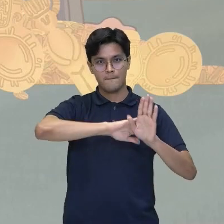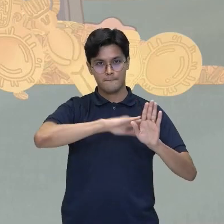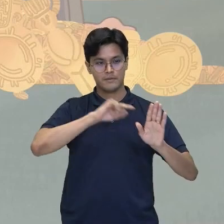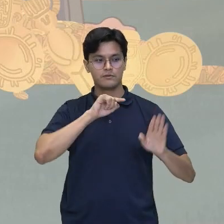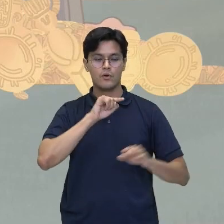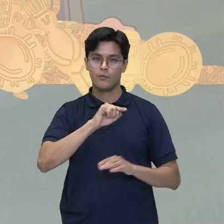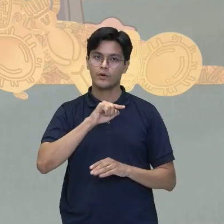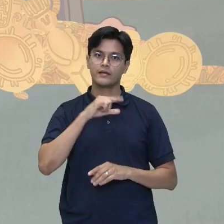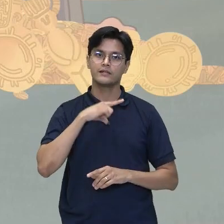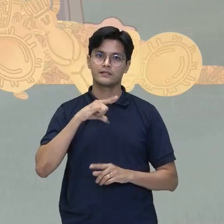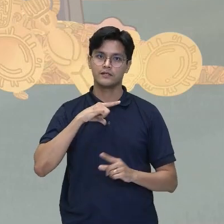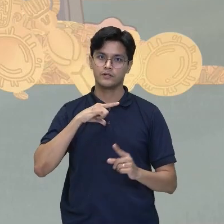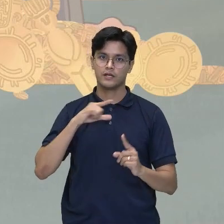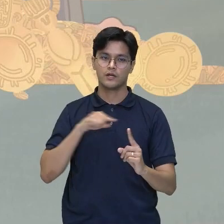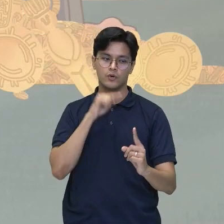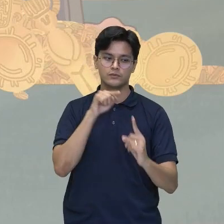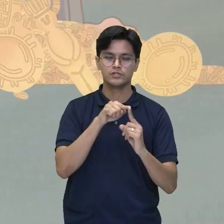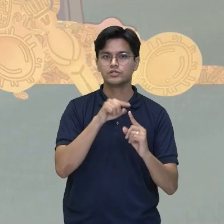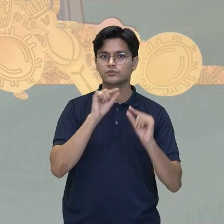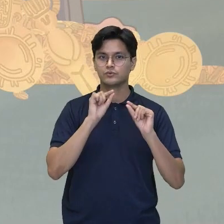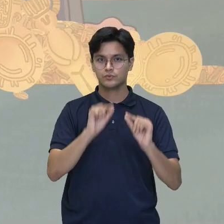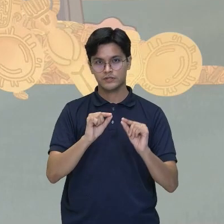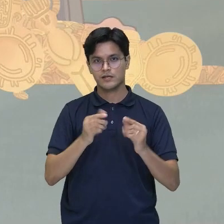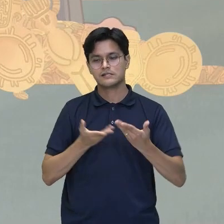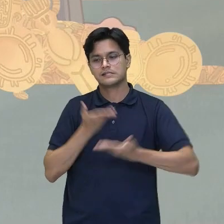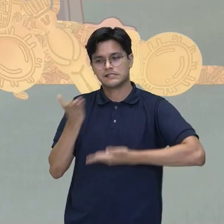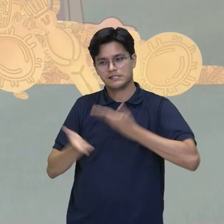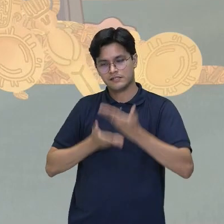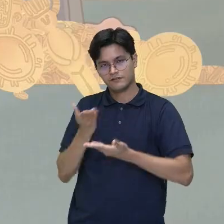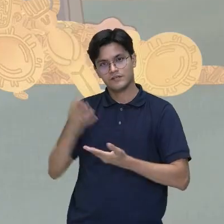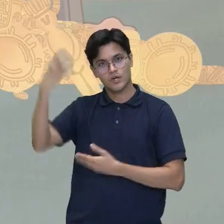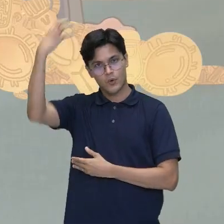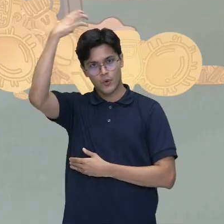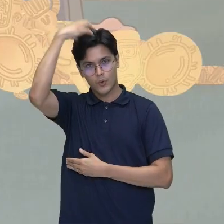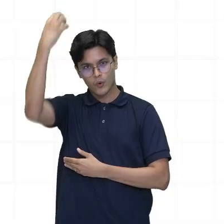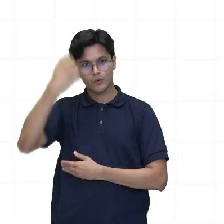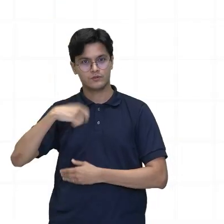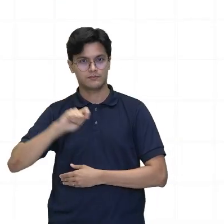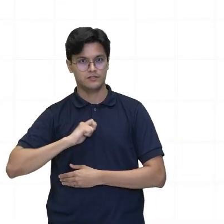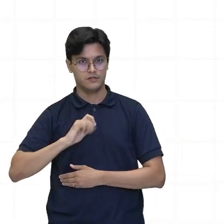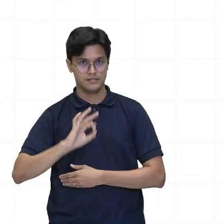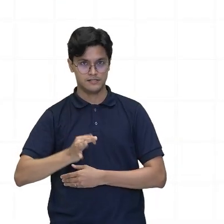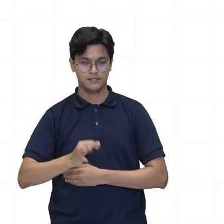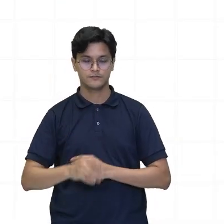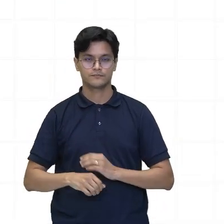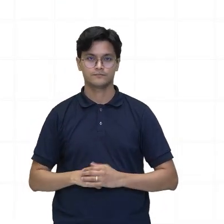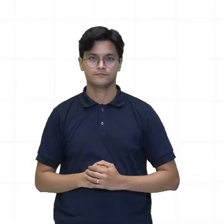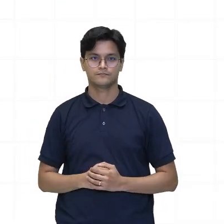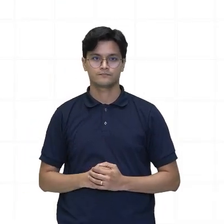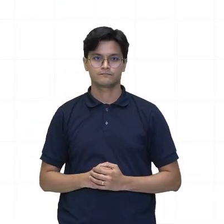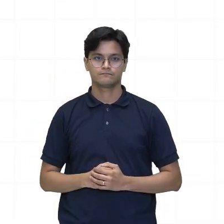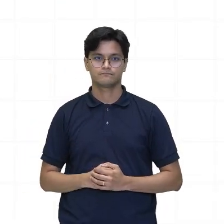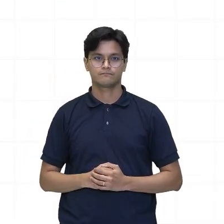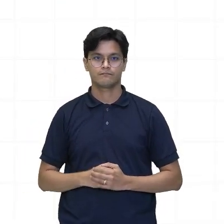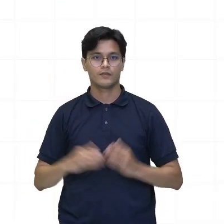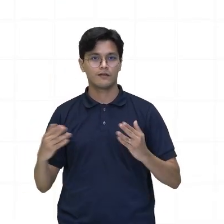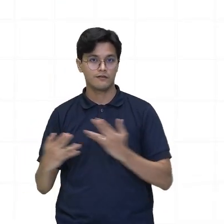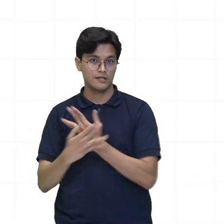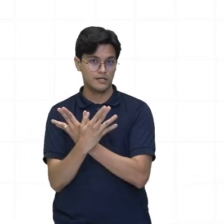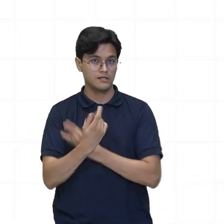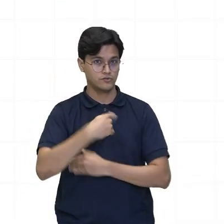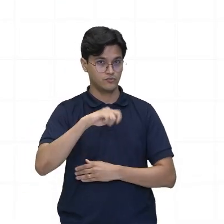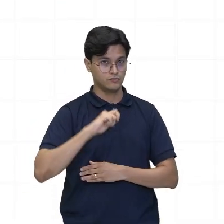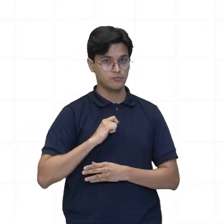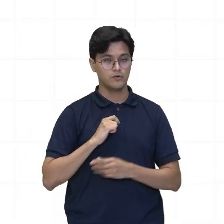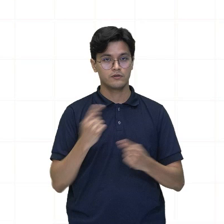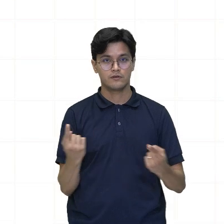da coroa espanhola, certo? Acompanhem comigo. Incas e espanhóis, aliados